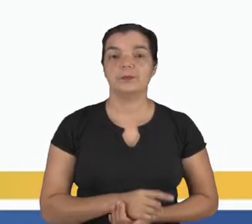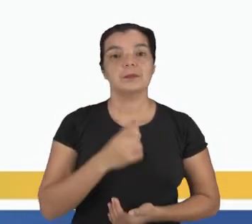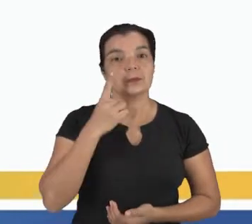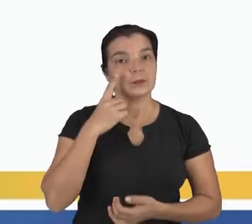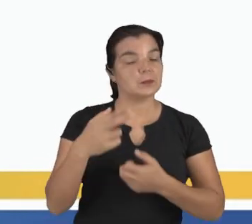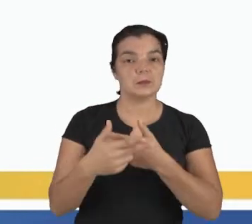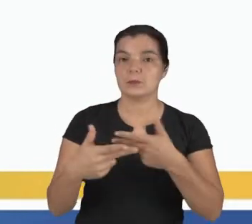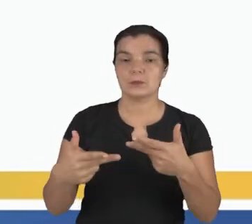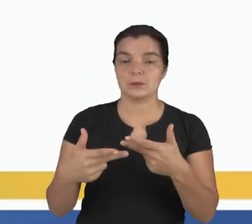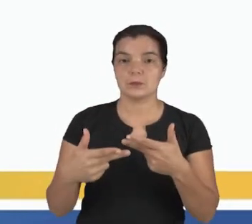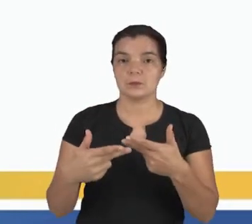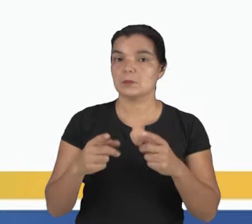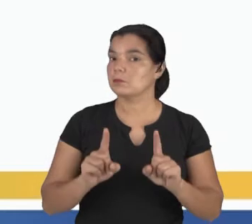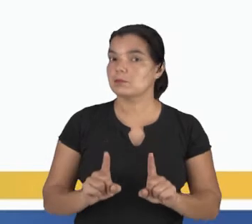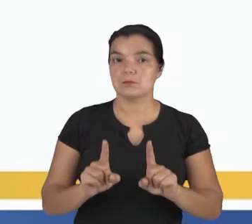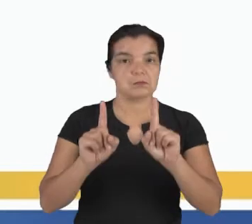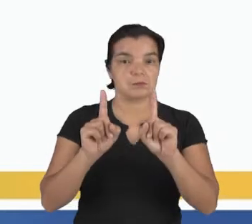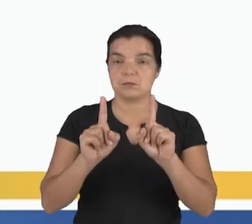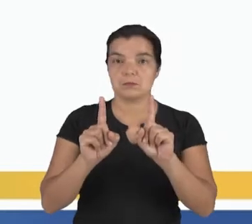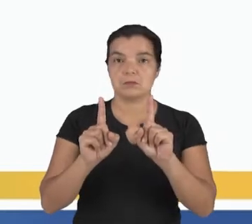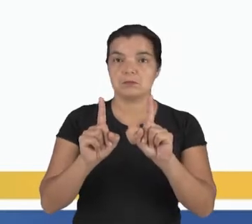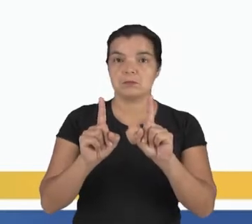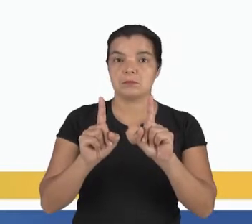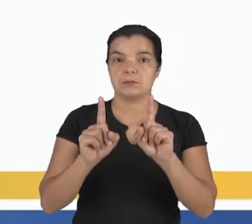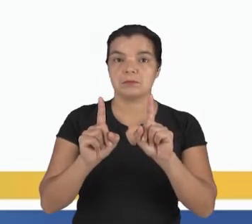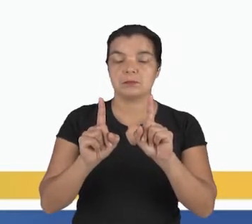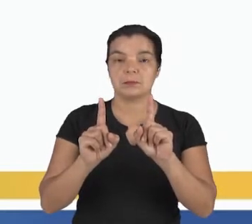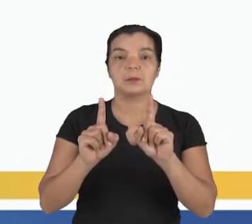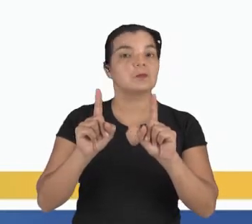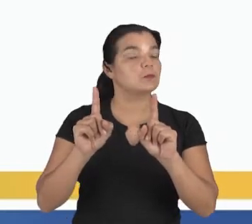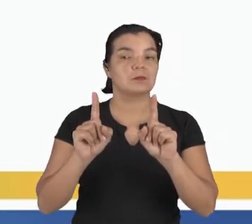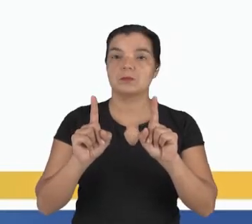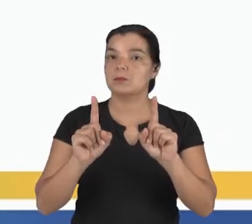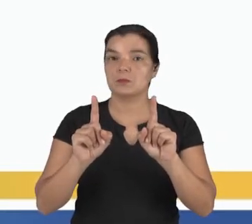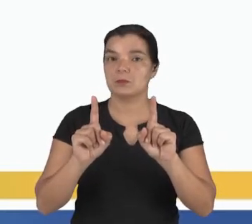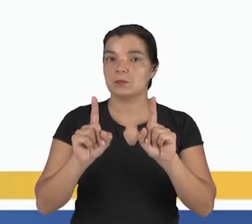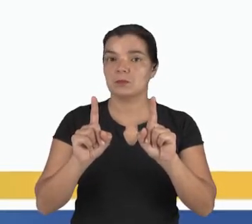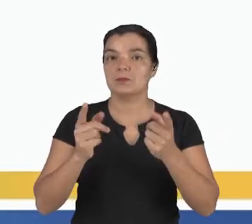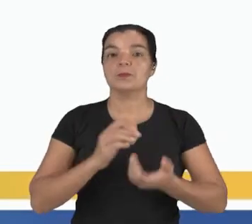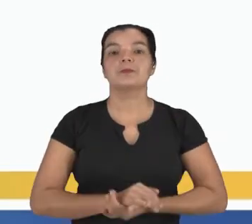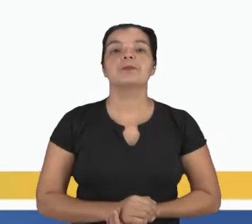coisa que não é proporcional. Tá? Ela não é